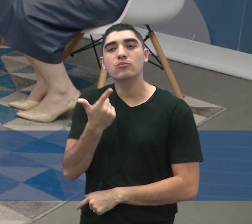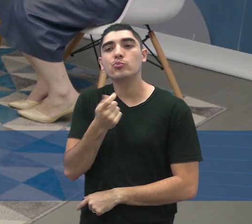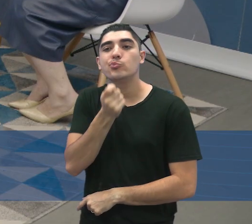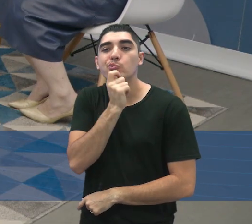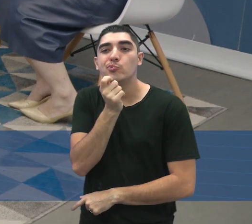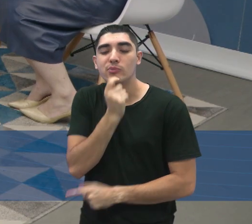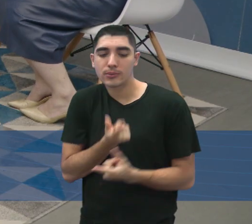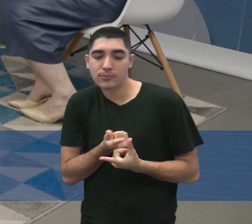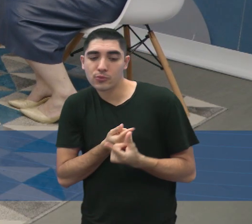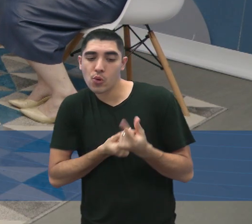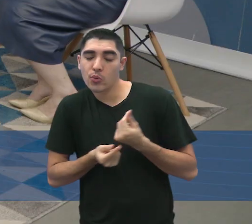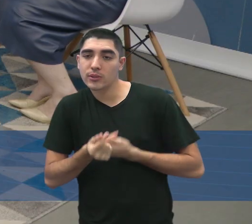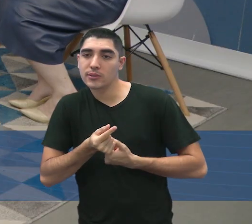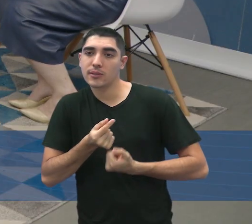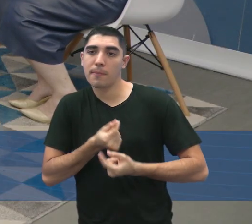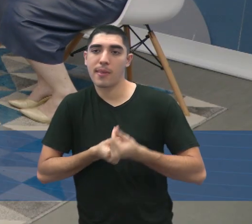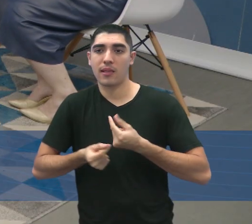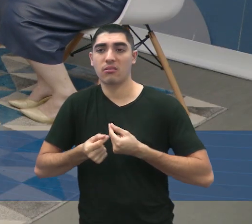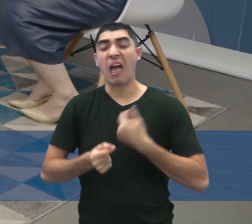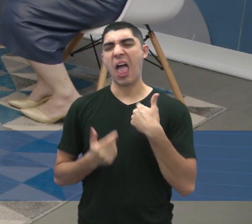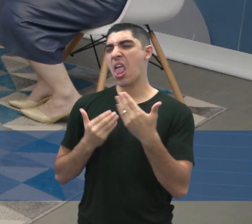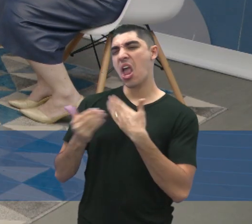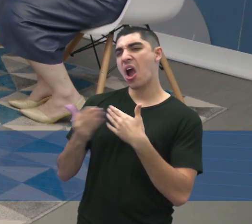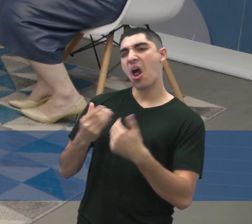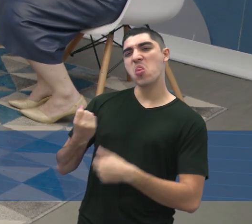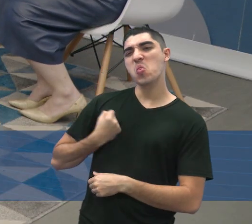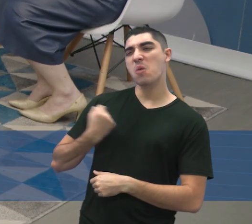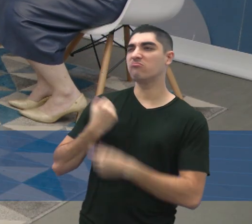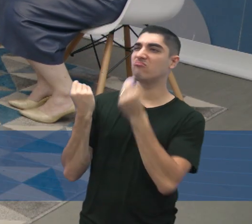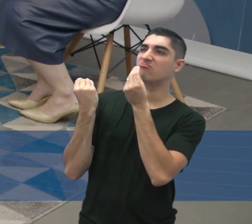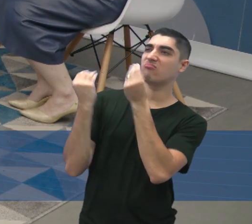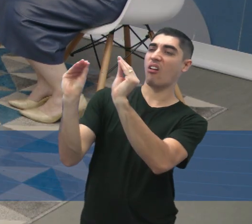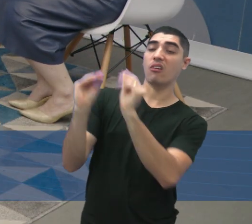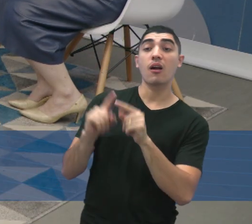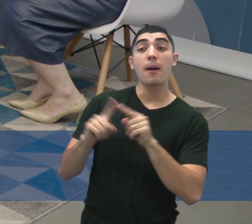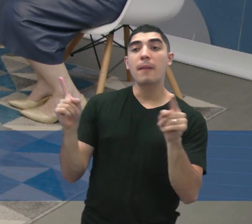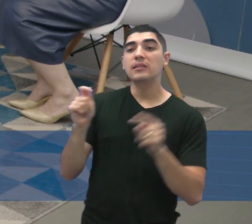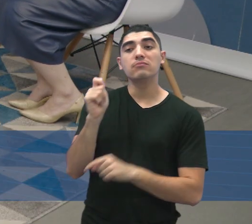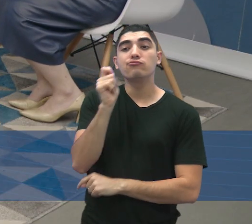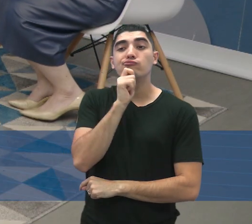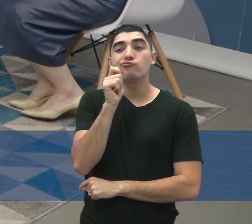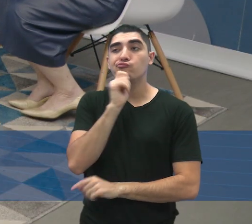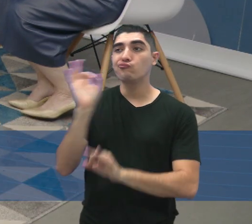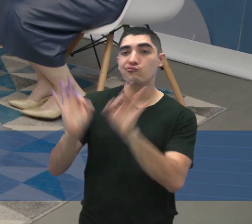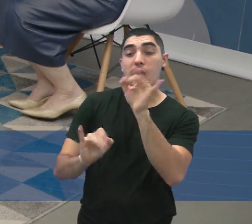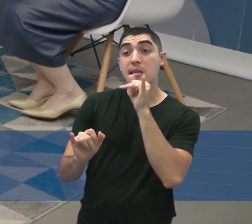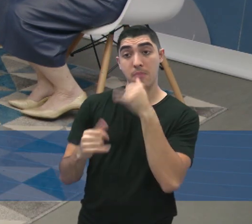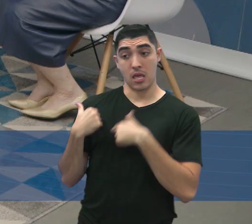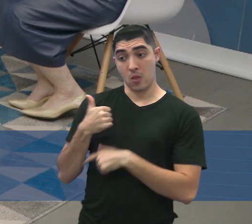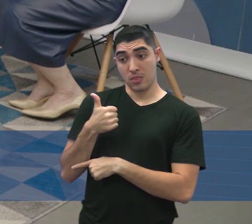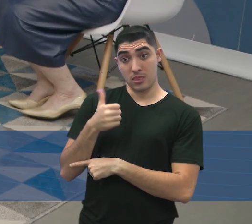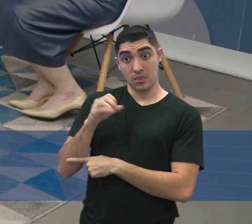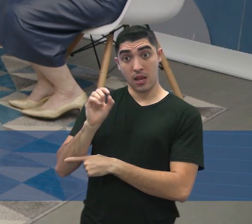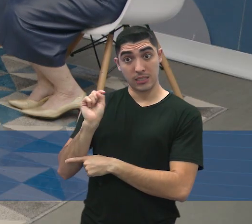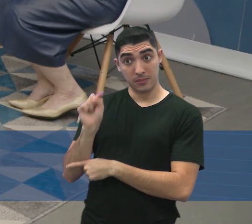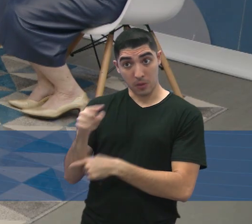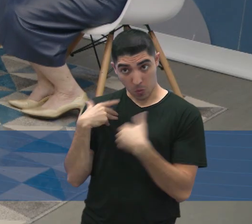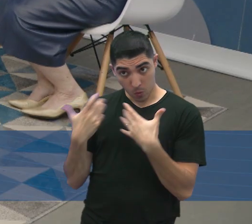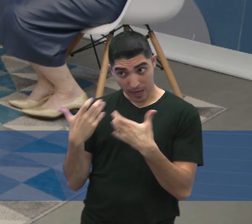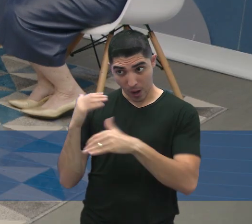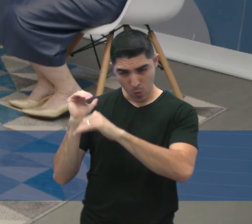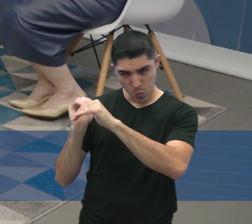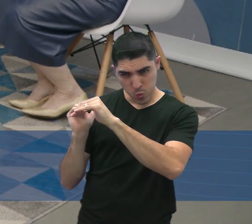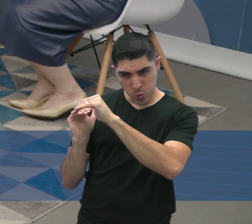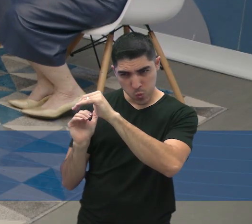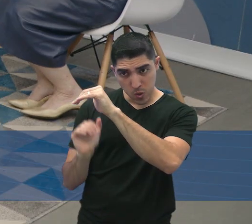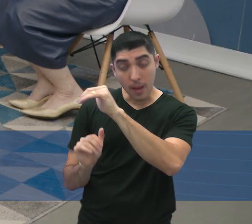um orçamento. Então ele coloca um número qualquer lá, mas ele não faz um plano. Para eu ter 10 mil lá no final do ano,